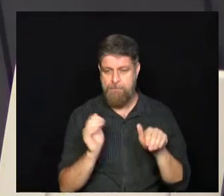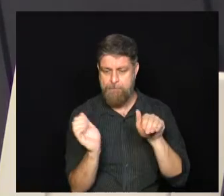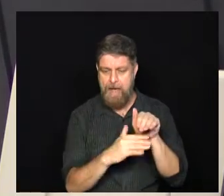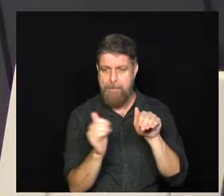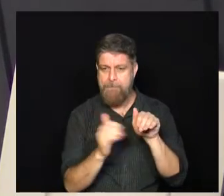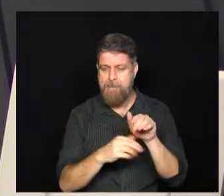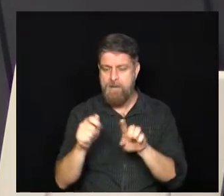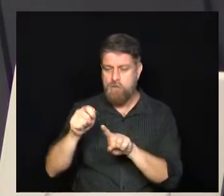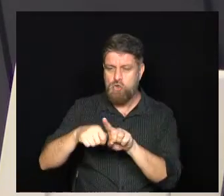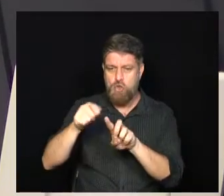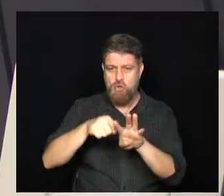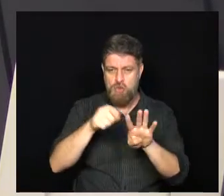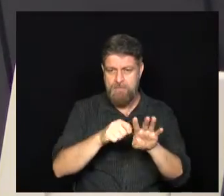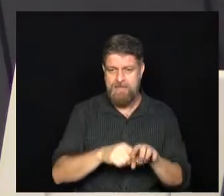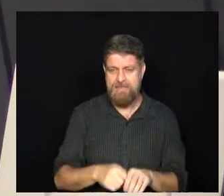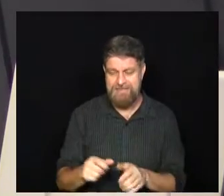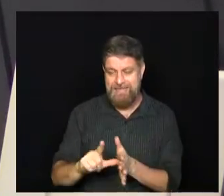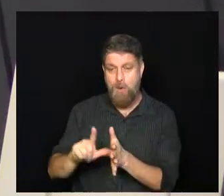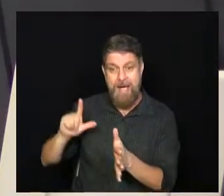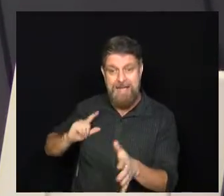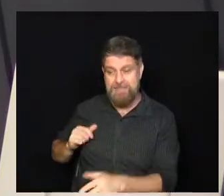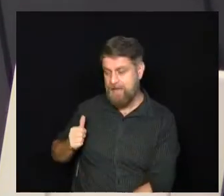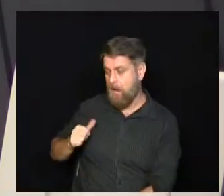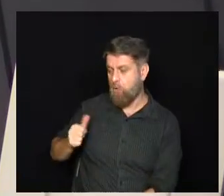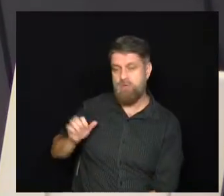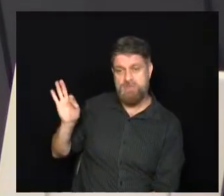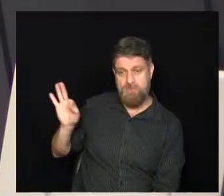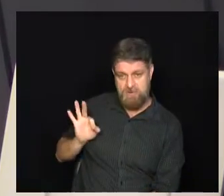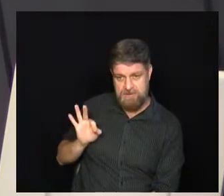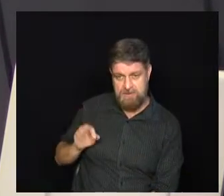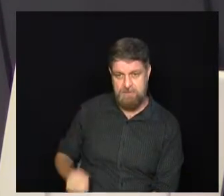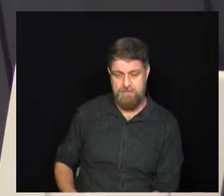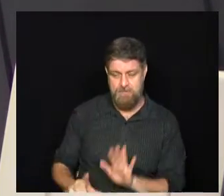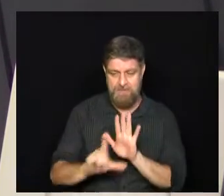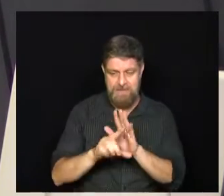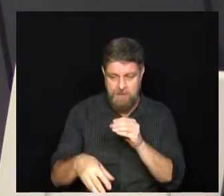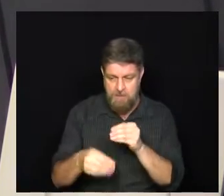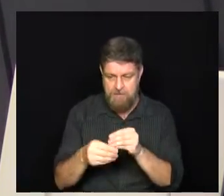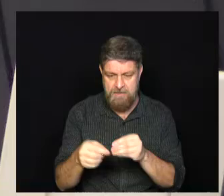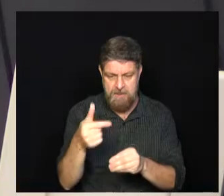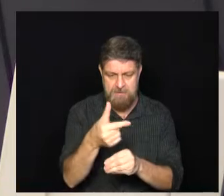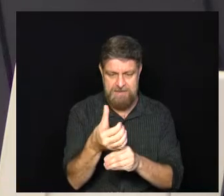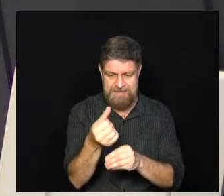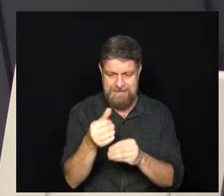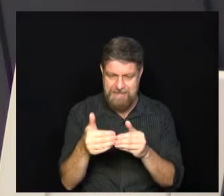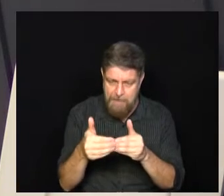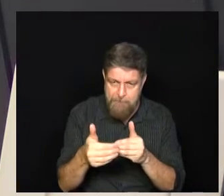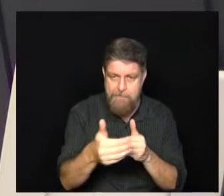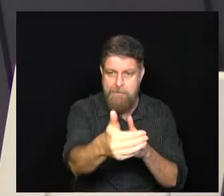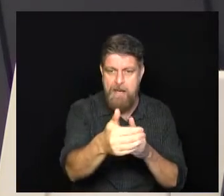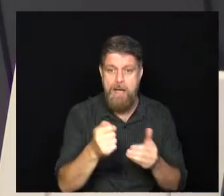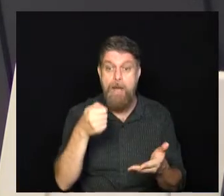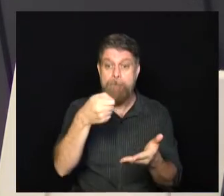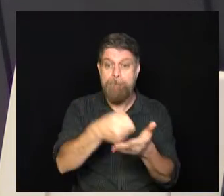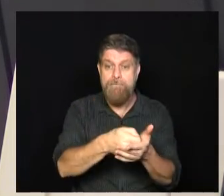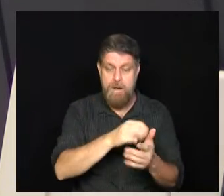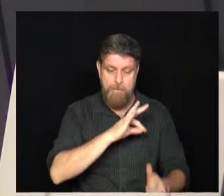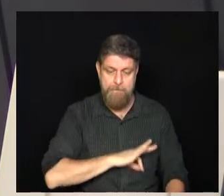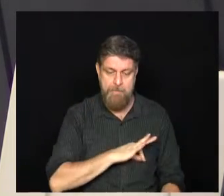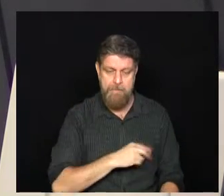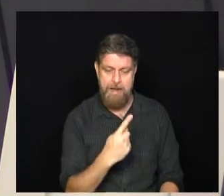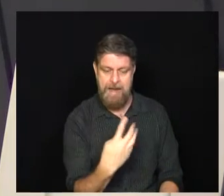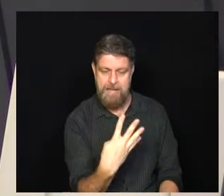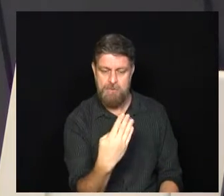o servidor pagava 11%, e a partir da Lei Complementar 260, ele passou a pagar 14%.